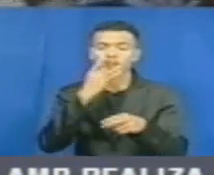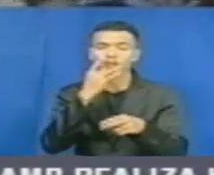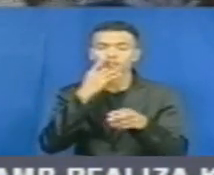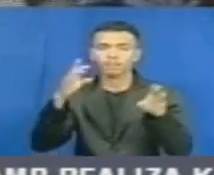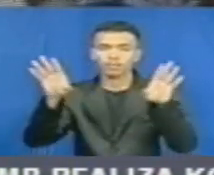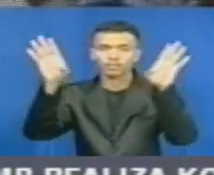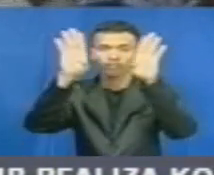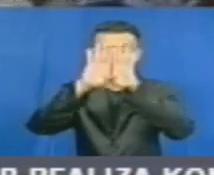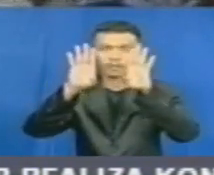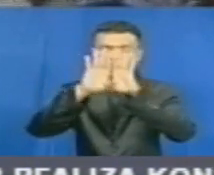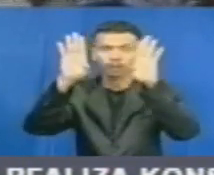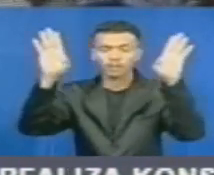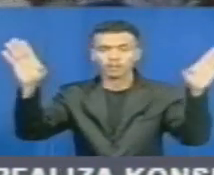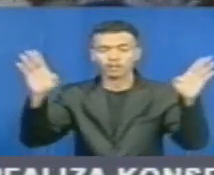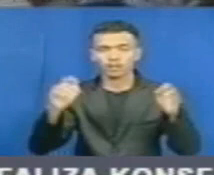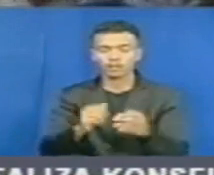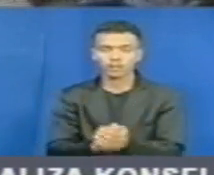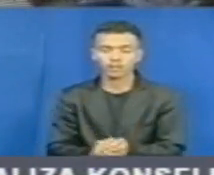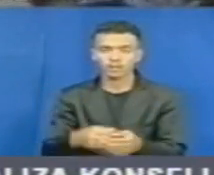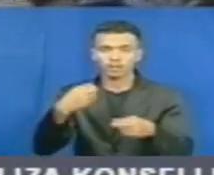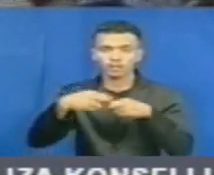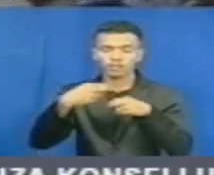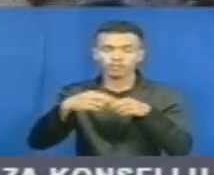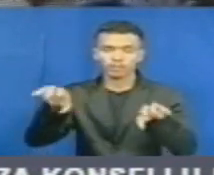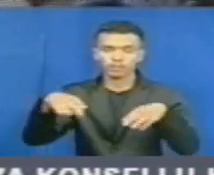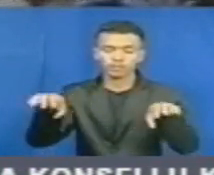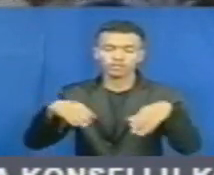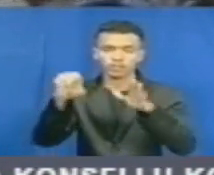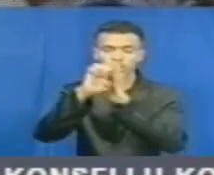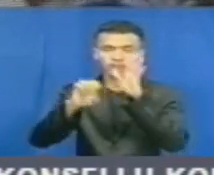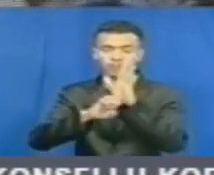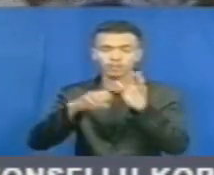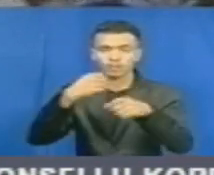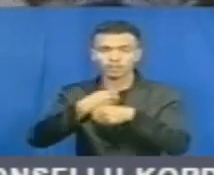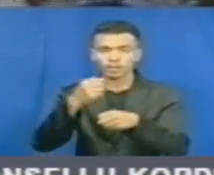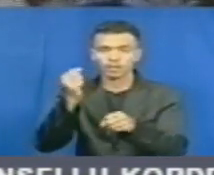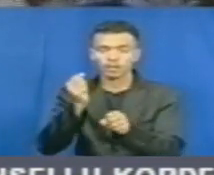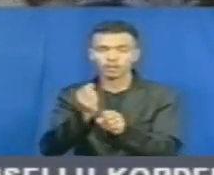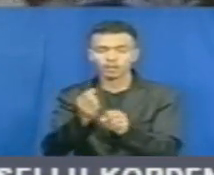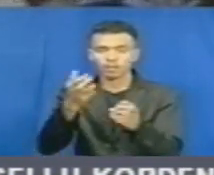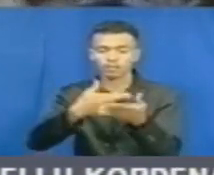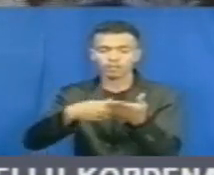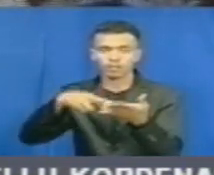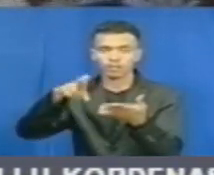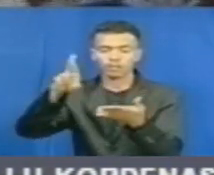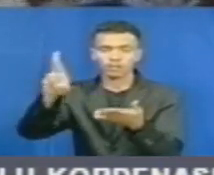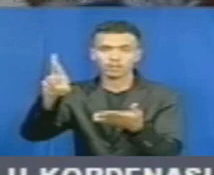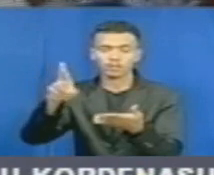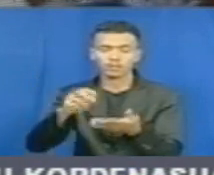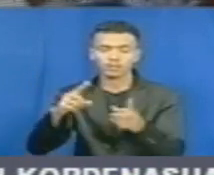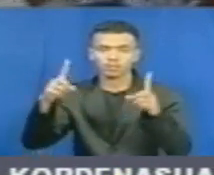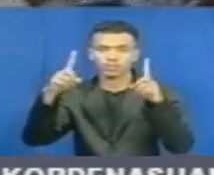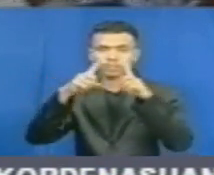matelacan, primeiro dificulta serviço estado nian, nebe mai halo registro